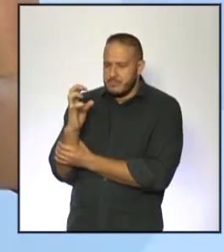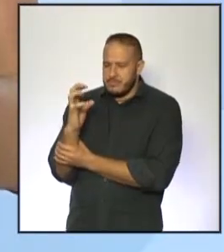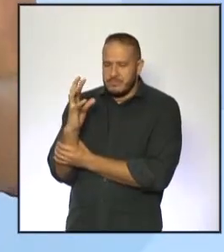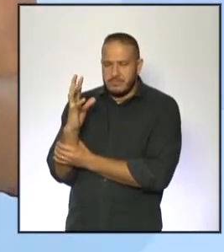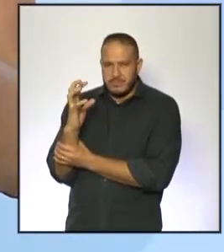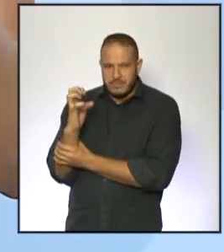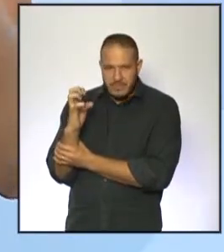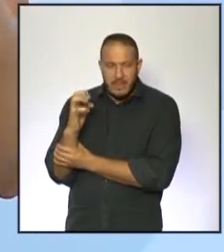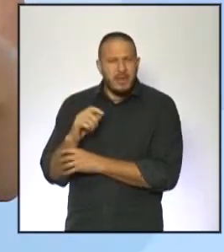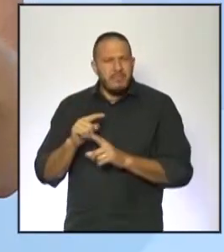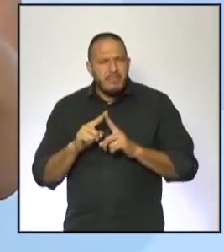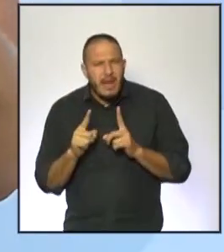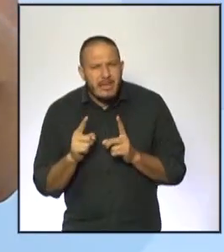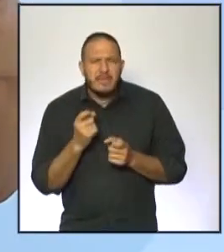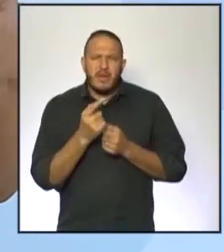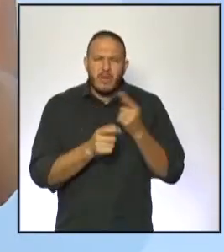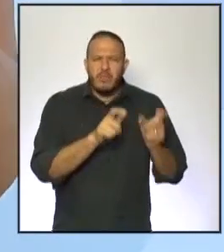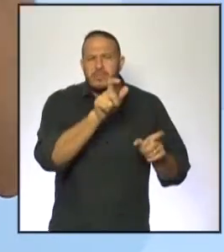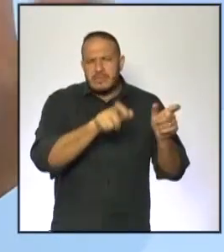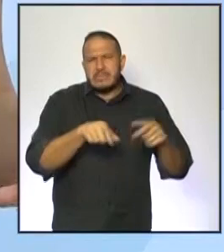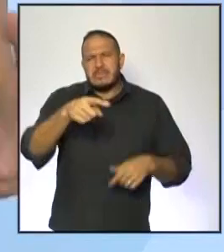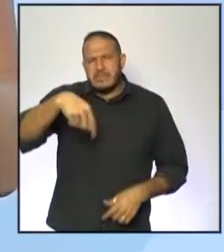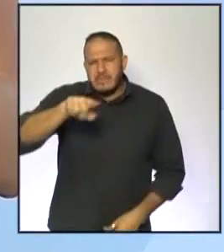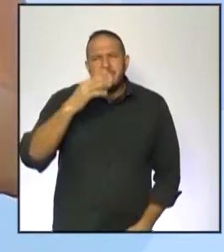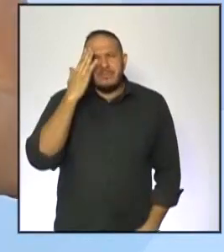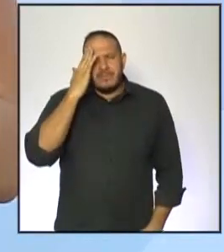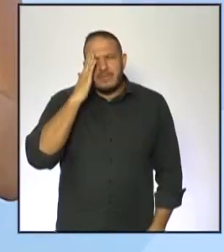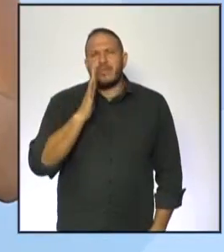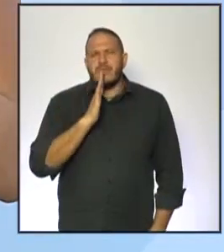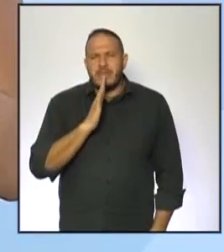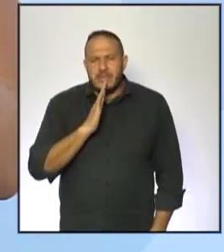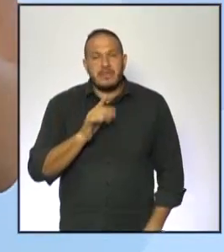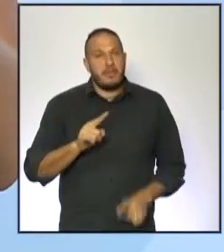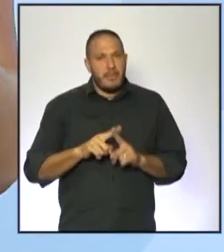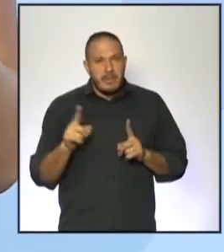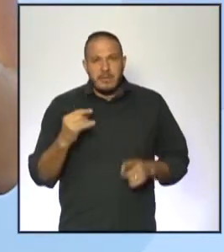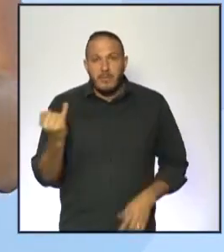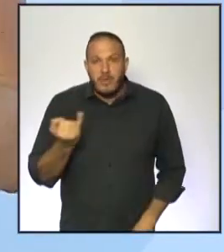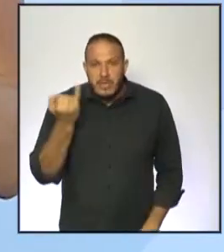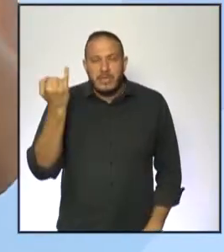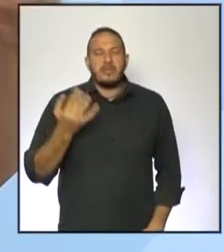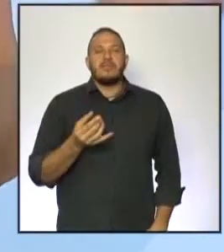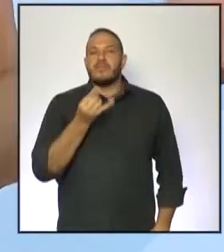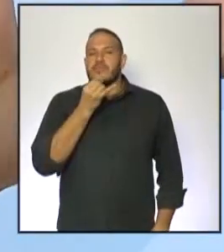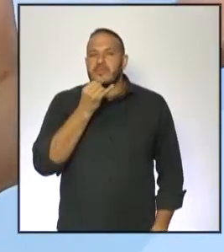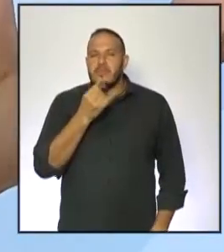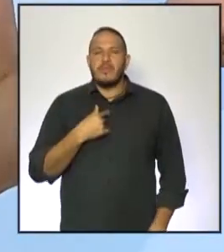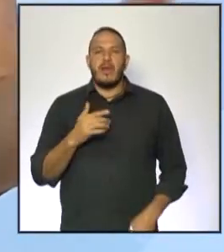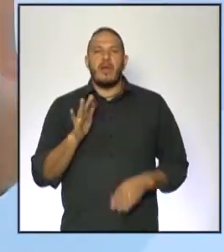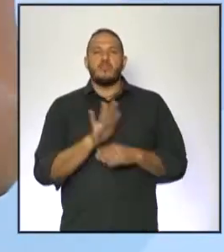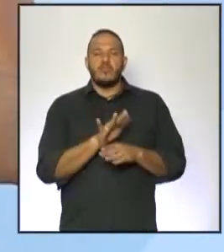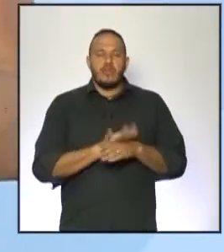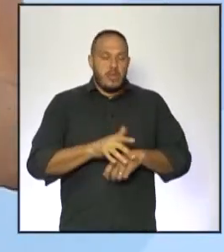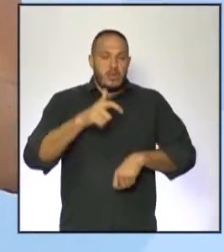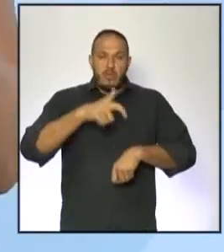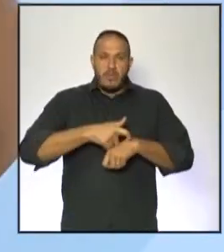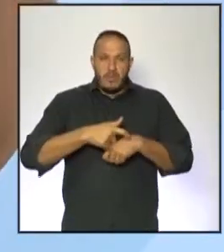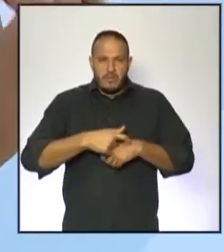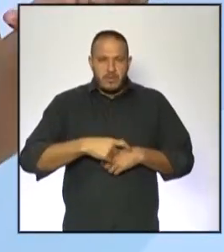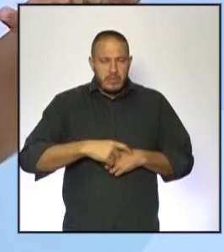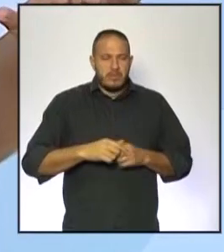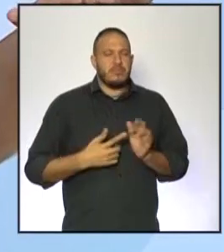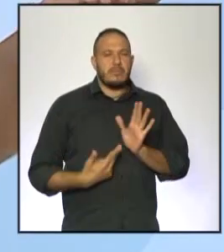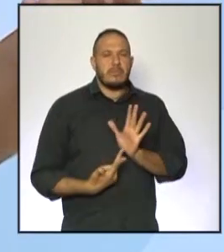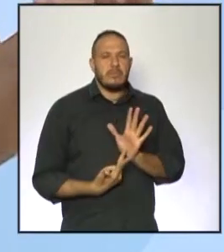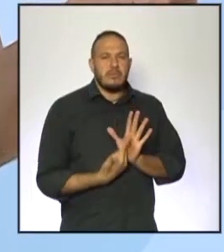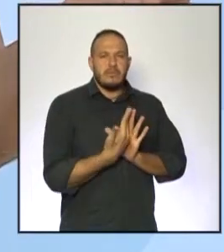entre elas, algumas são muito conhecidas e essencial para a humanidade, como auxiliar nas cirurgias, para